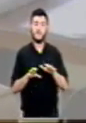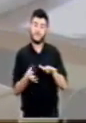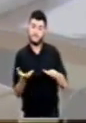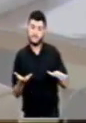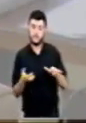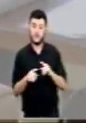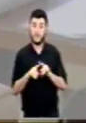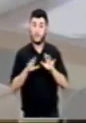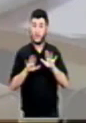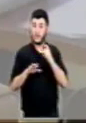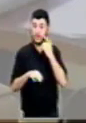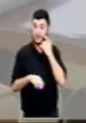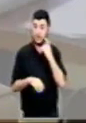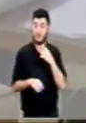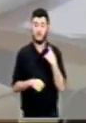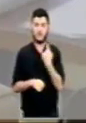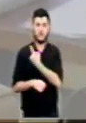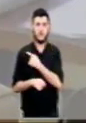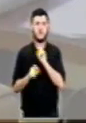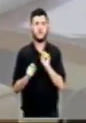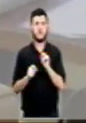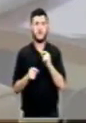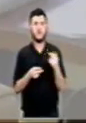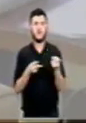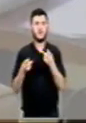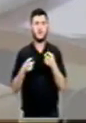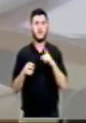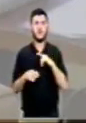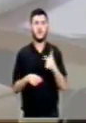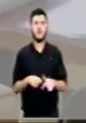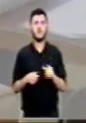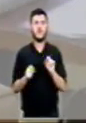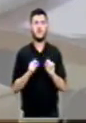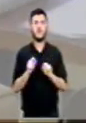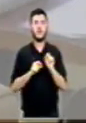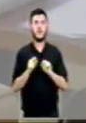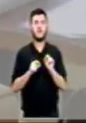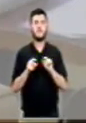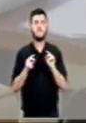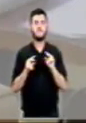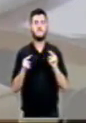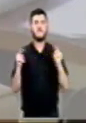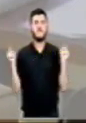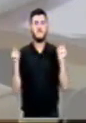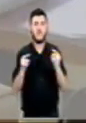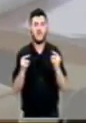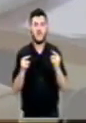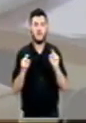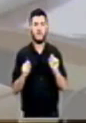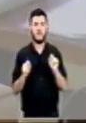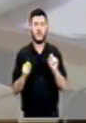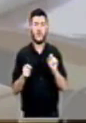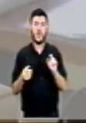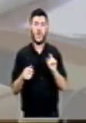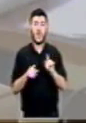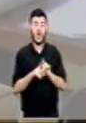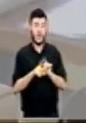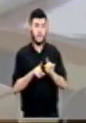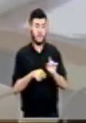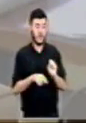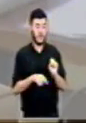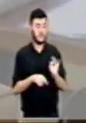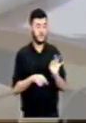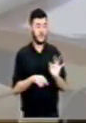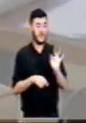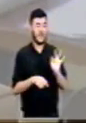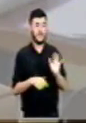olhar, não se notaria ou não se nota usurpação de competência desse tribunal. Essa